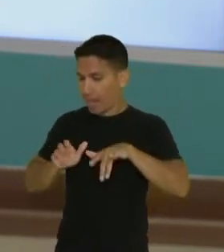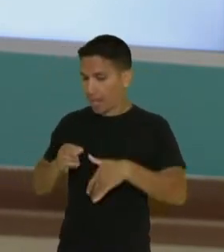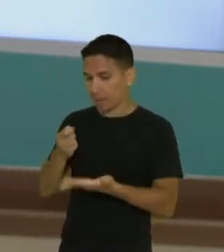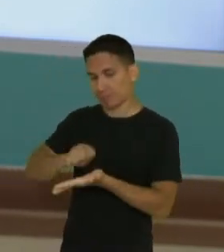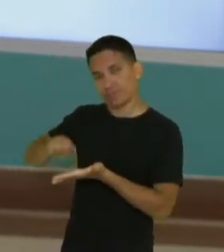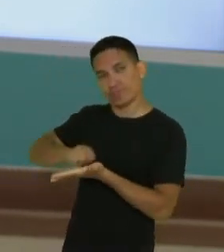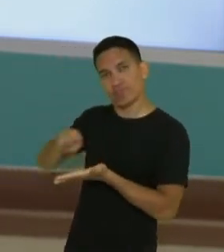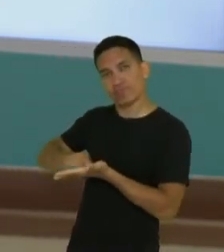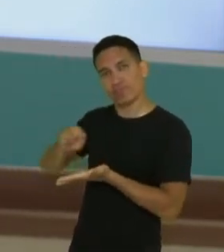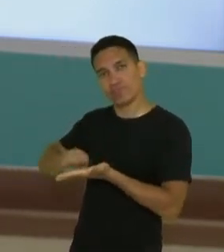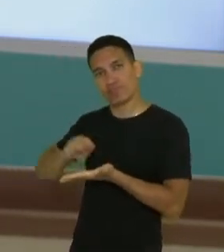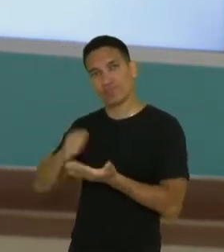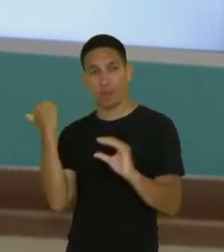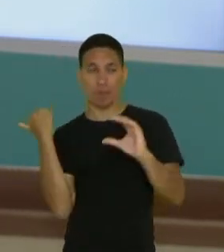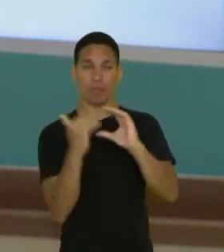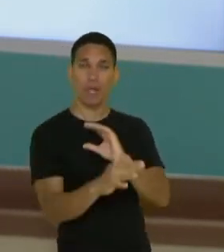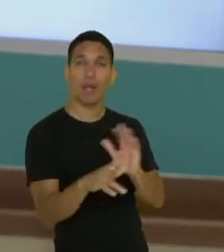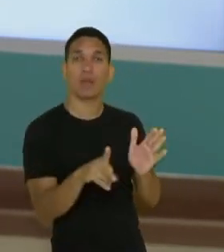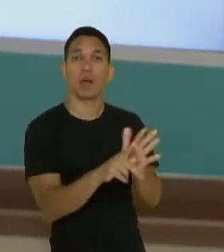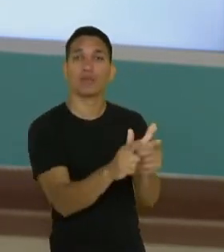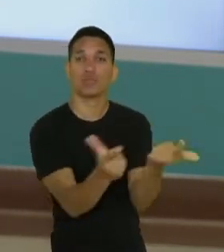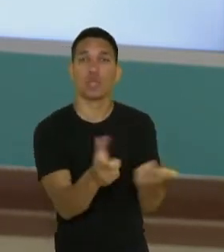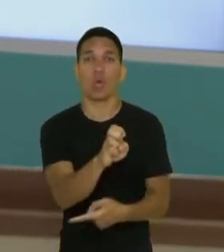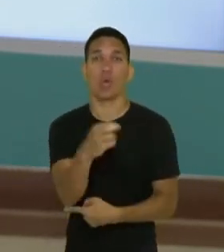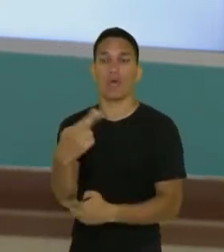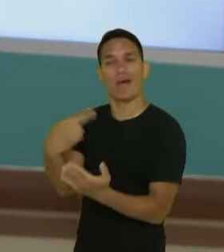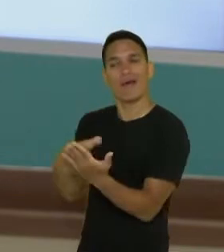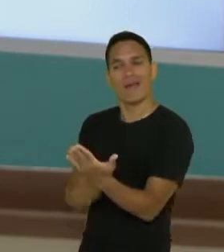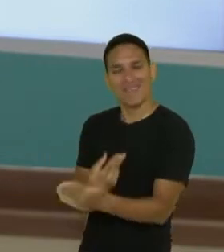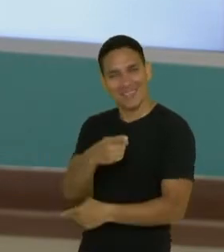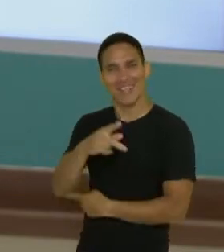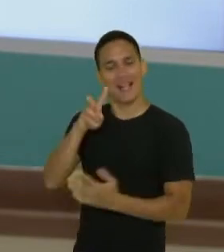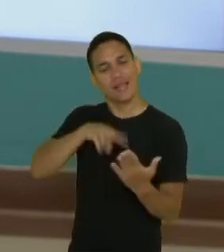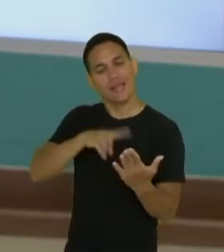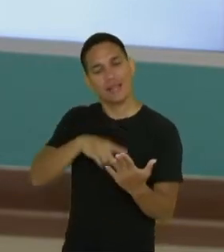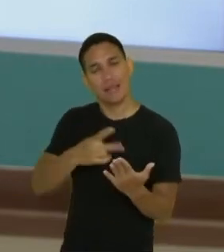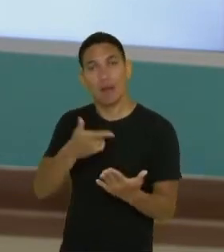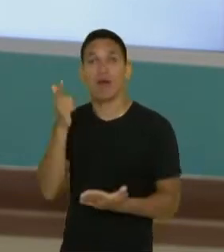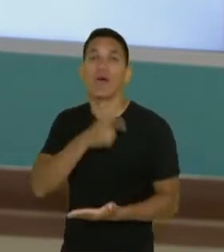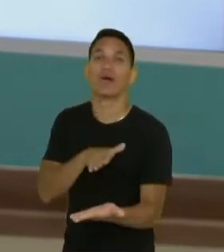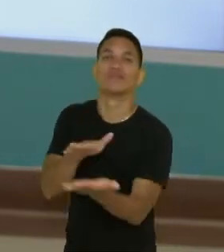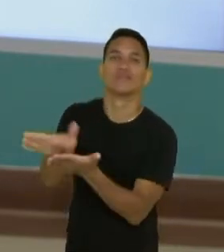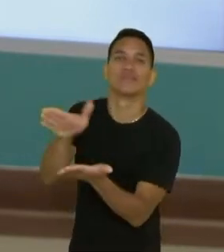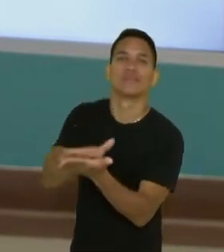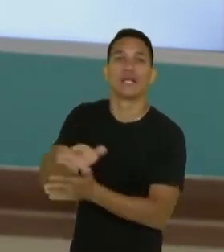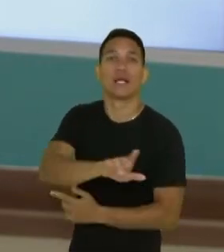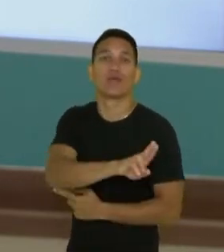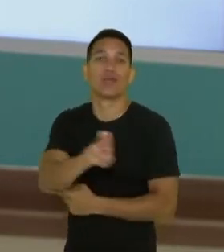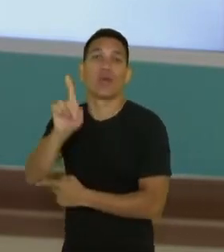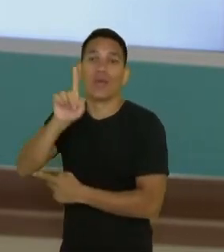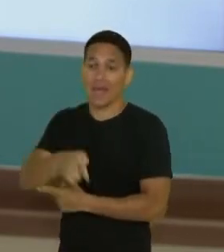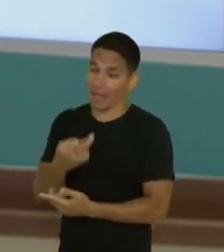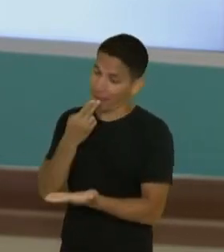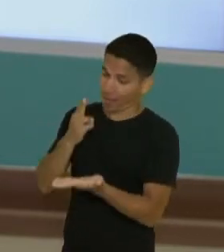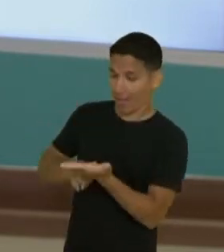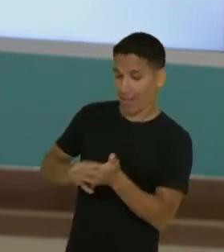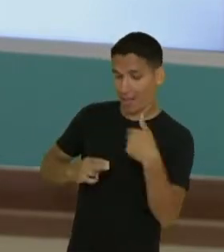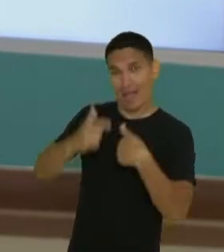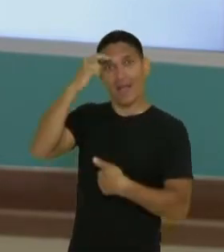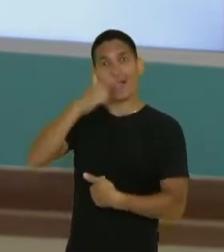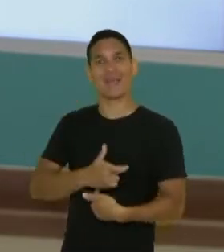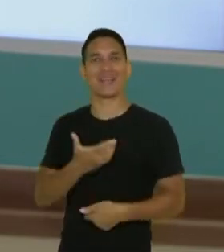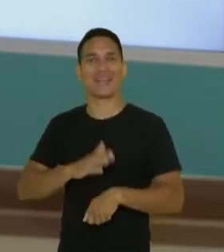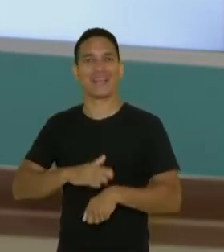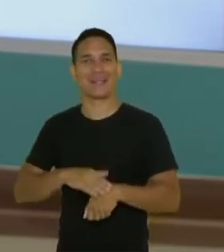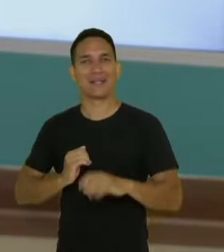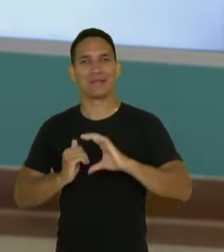para o jornal, para a revista que você leu. E esse texto pode vir a ser publicado. Isso chama-se carta do leitor. A carta do